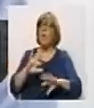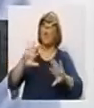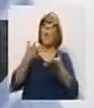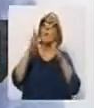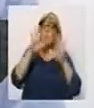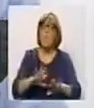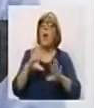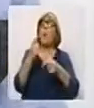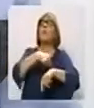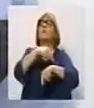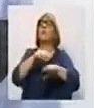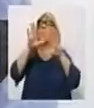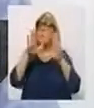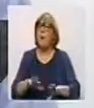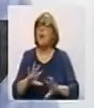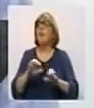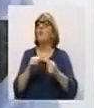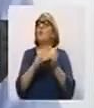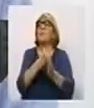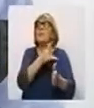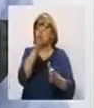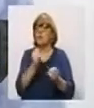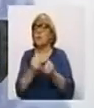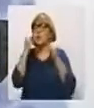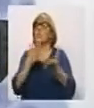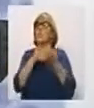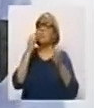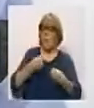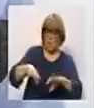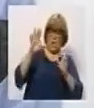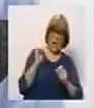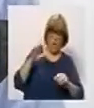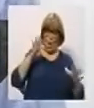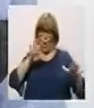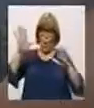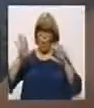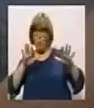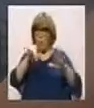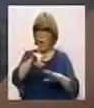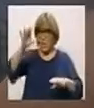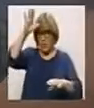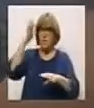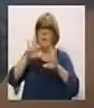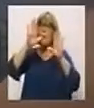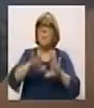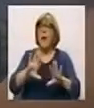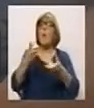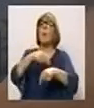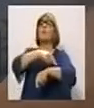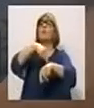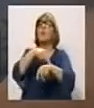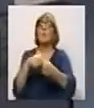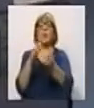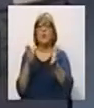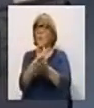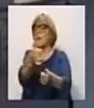tempo deve parar. Portanto, totalmente autónomo, só se larga o robô e ele é inteligente para decidir onde tem que parar, quanto tempo, etc.,